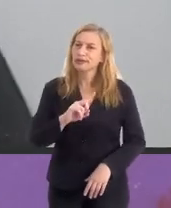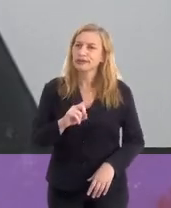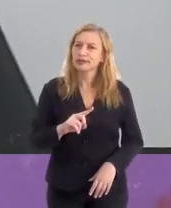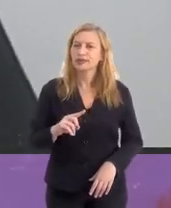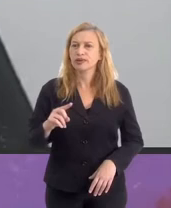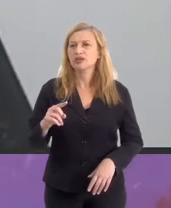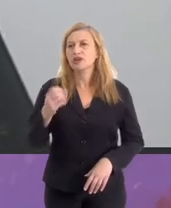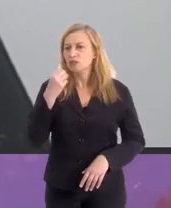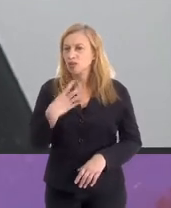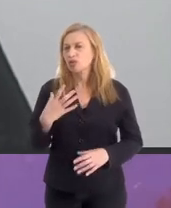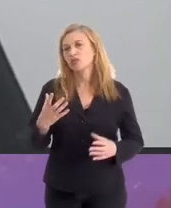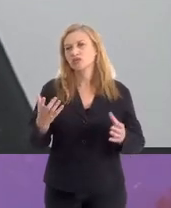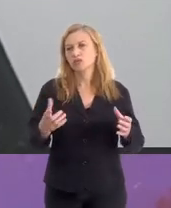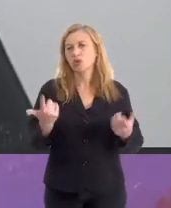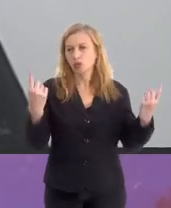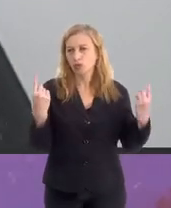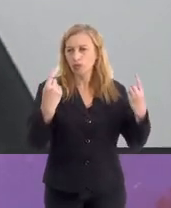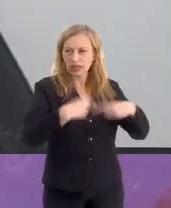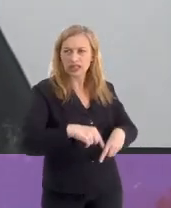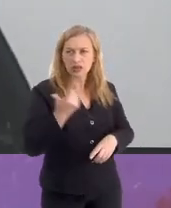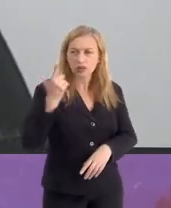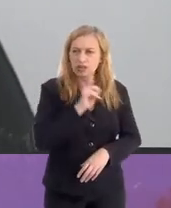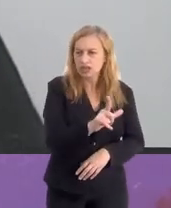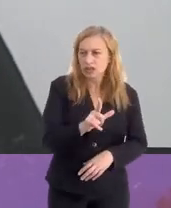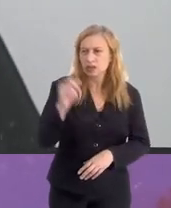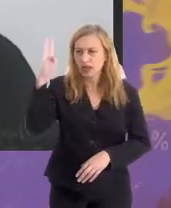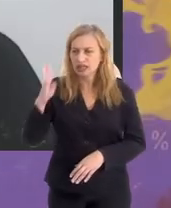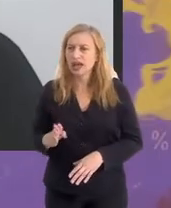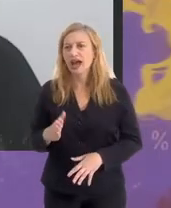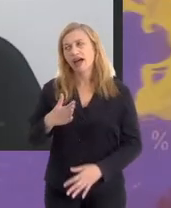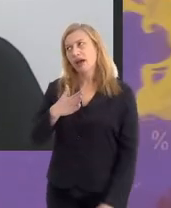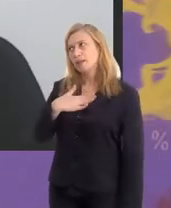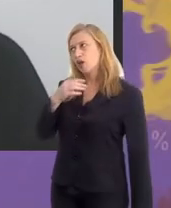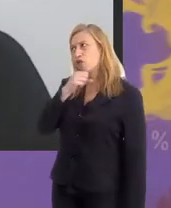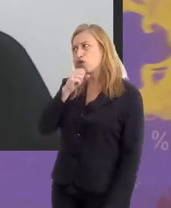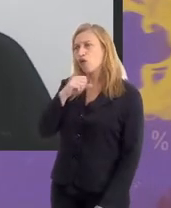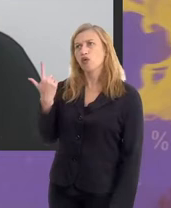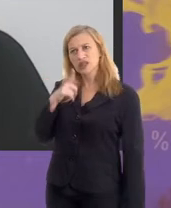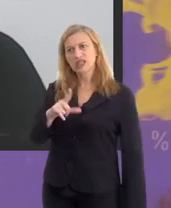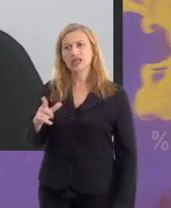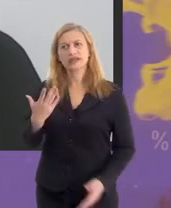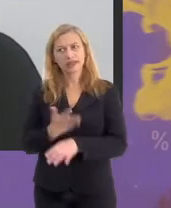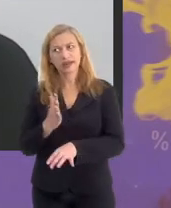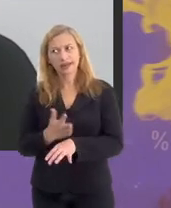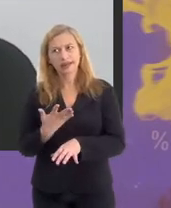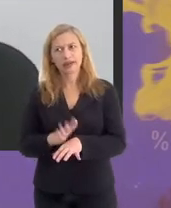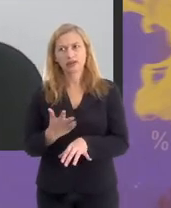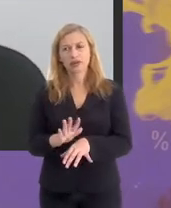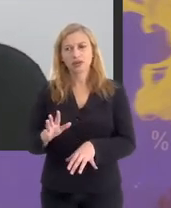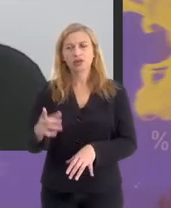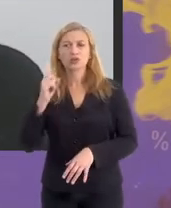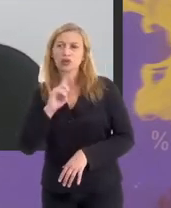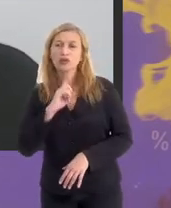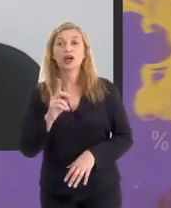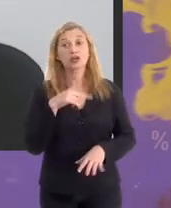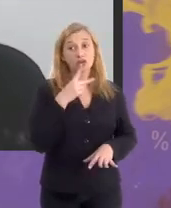para o Flamengo aqui a foi o campeonato brasileiro mas enfim fica brasileiro até minha vovó Nalva treinador do Flamengo